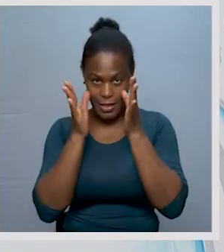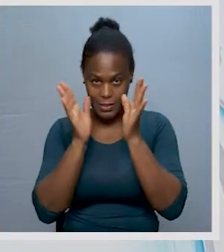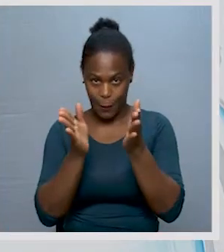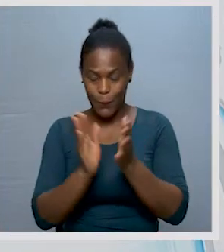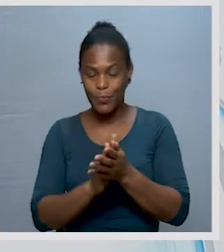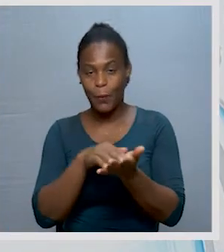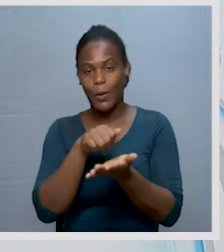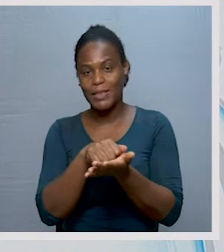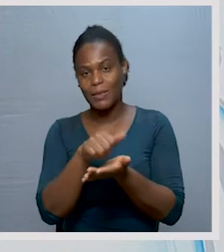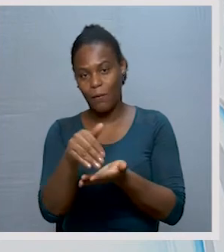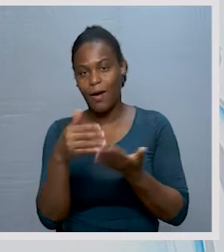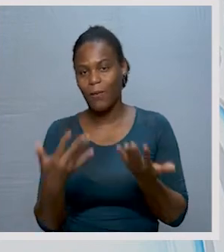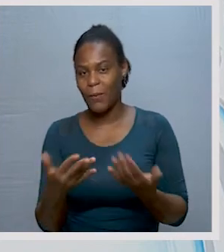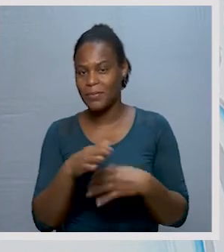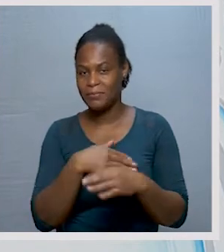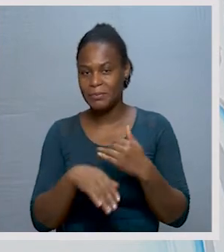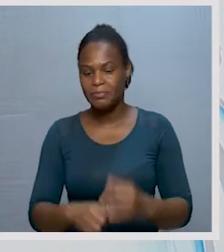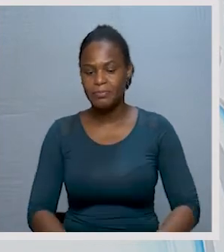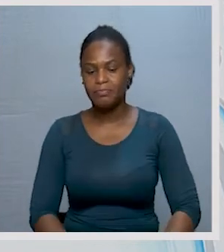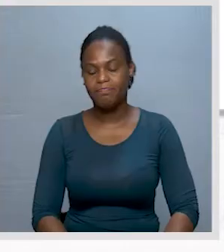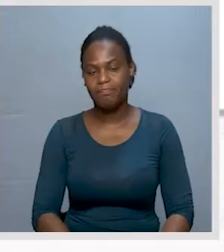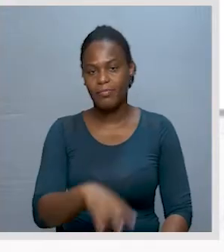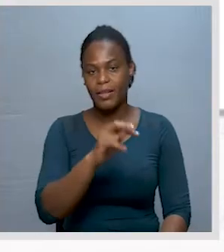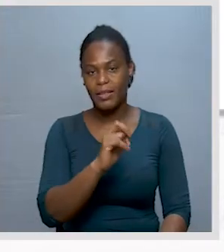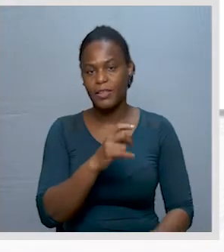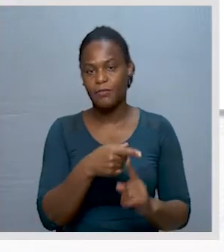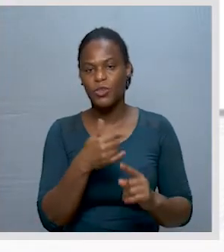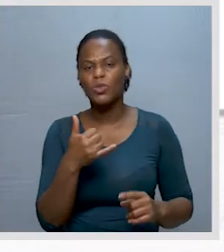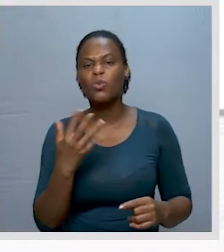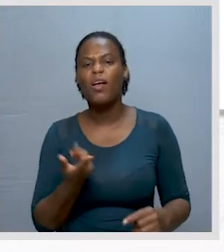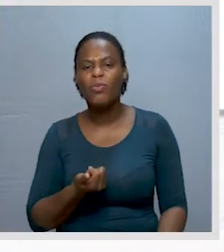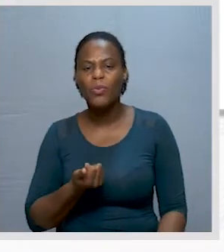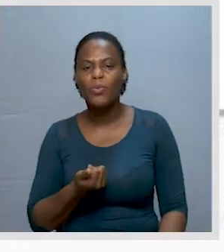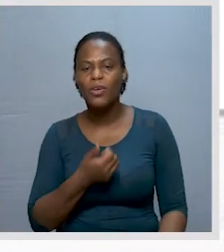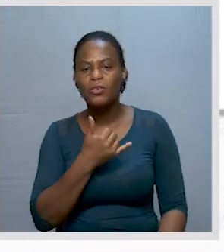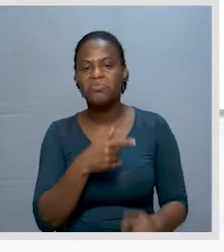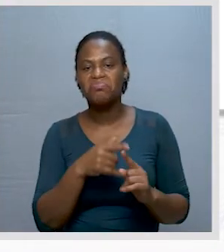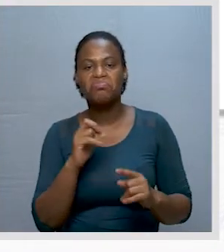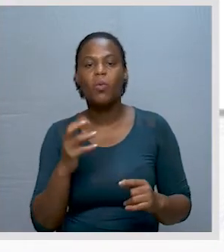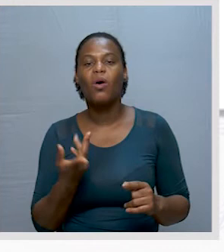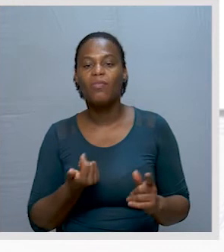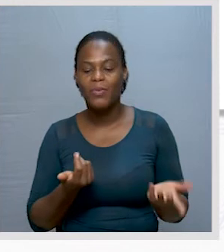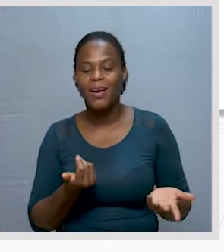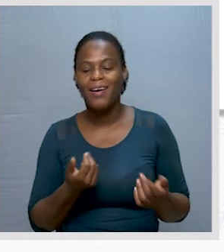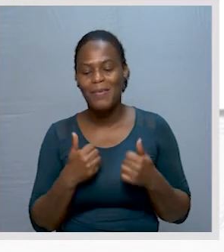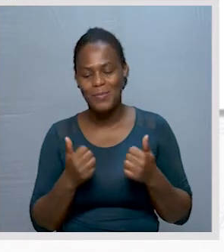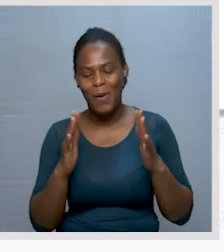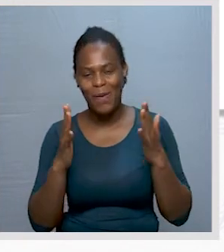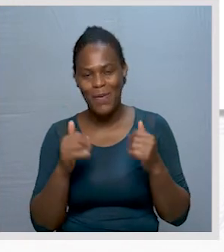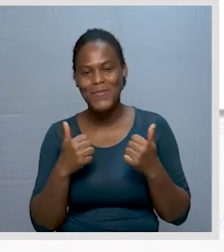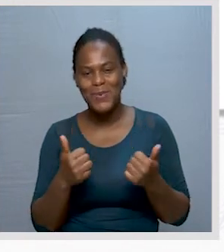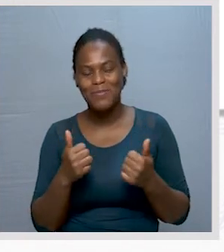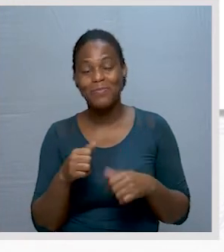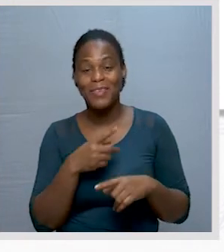Prestem atenção à correção que vamos fazer agora. 3 vezes 2, quando é que dá? Qual é o resultado?